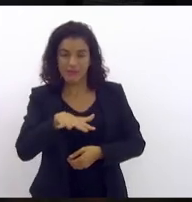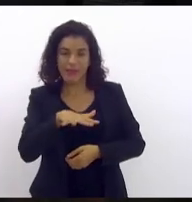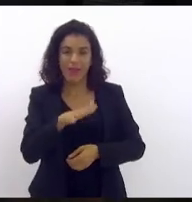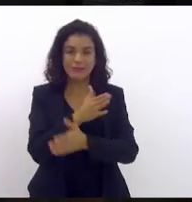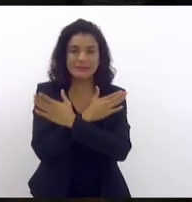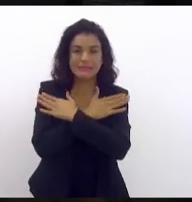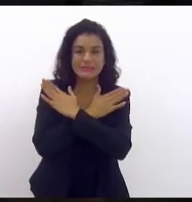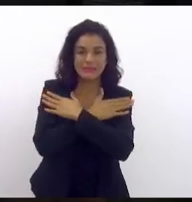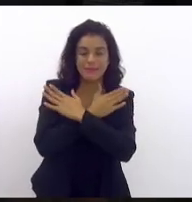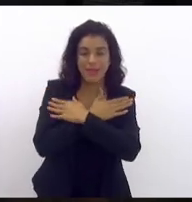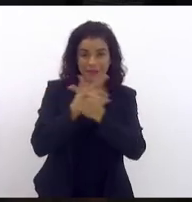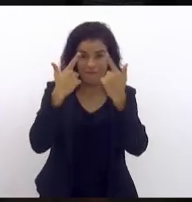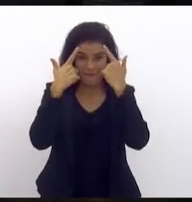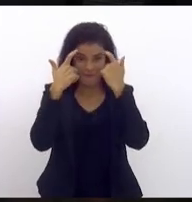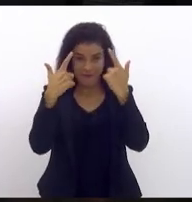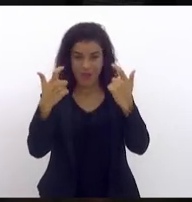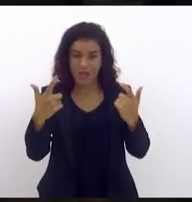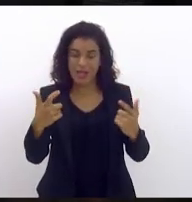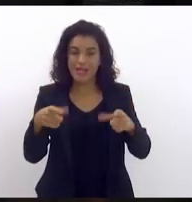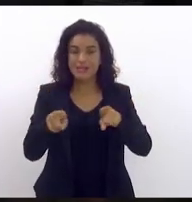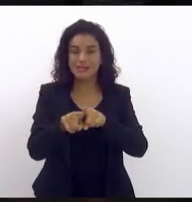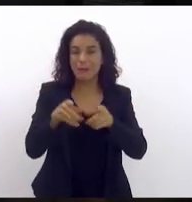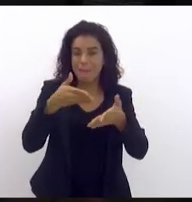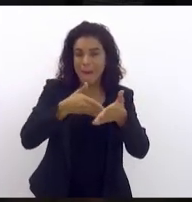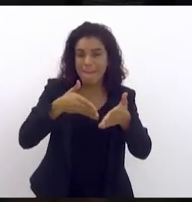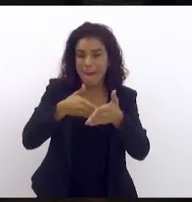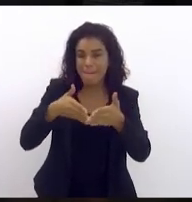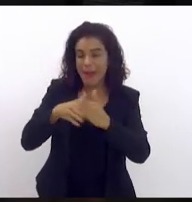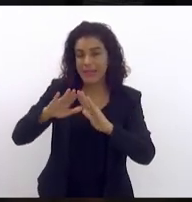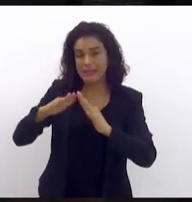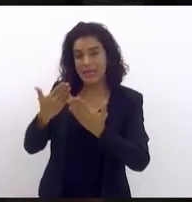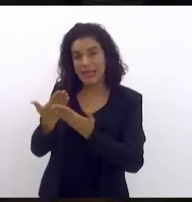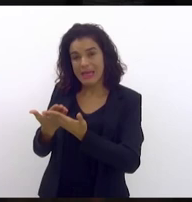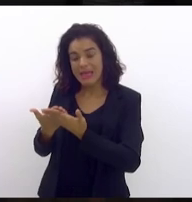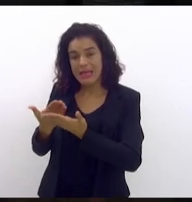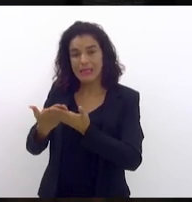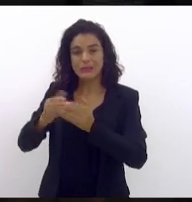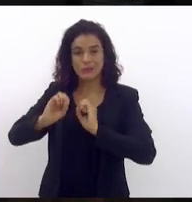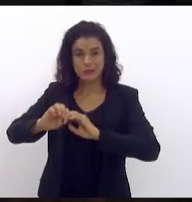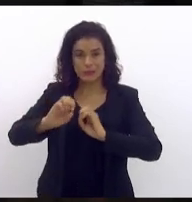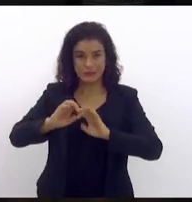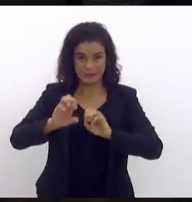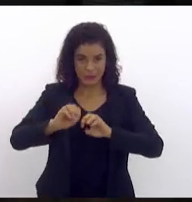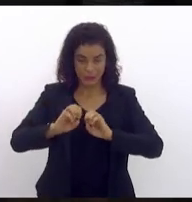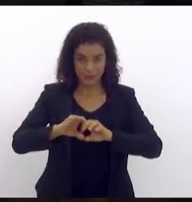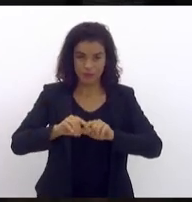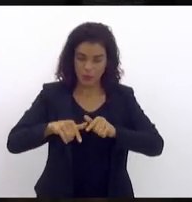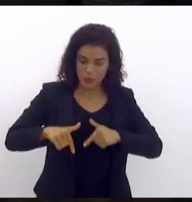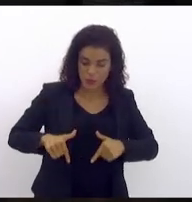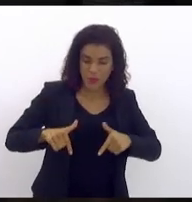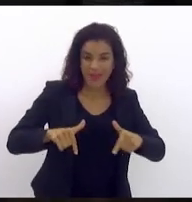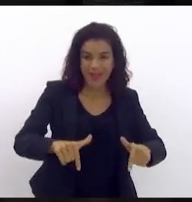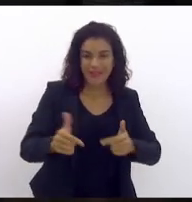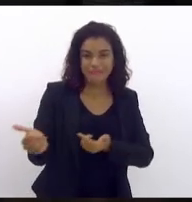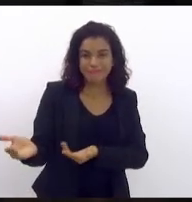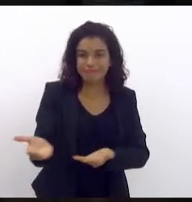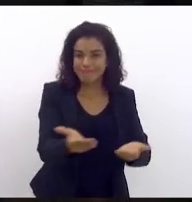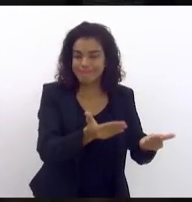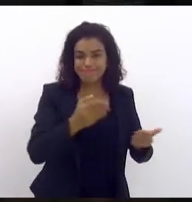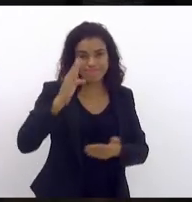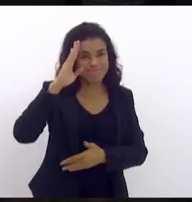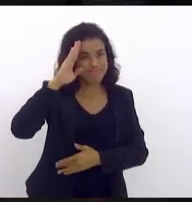violência e entraves no acesso à educação a voz e o engajamento da Juventude São